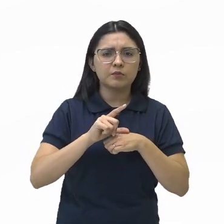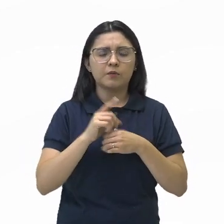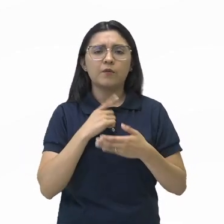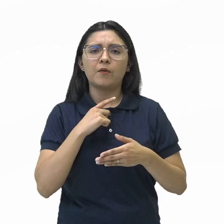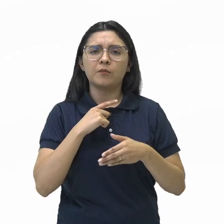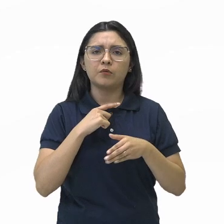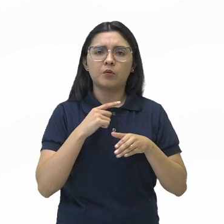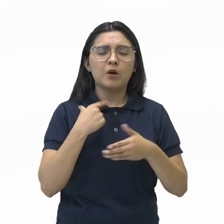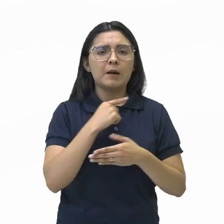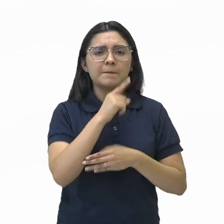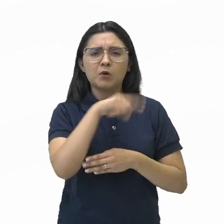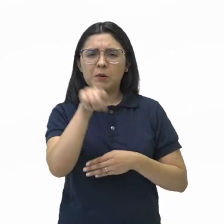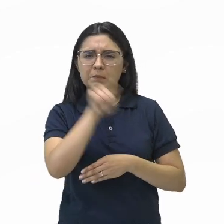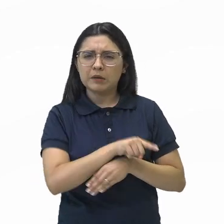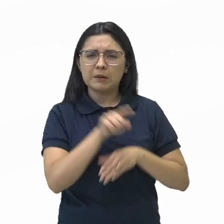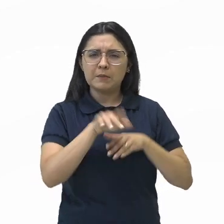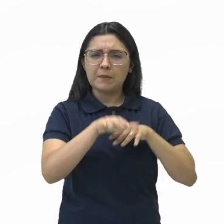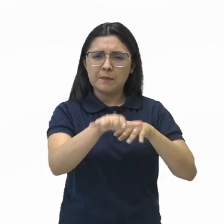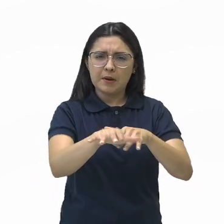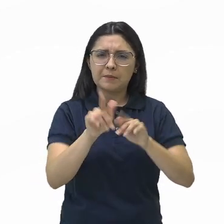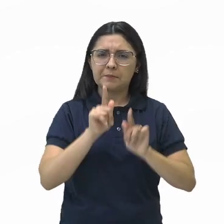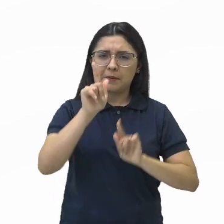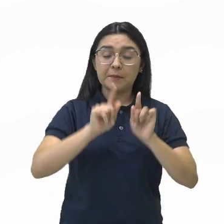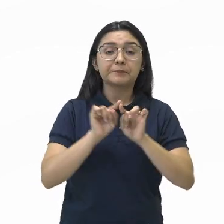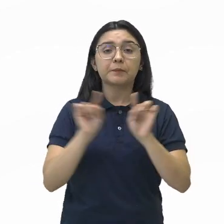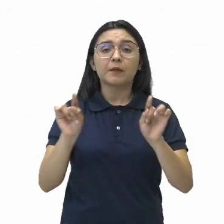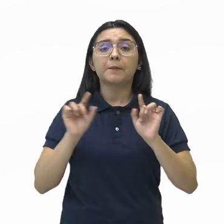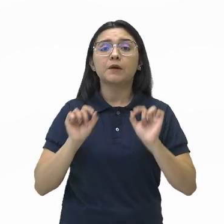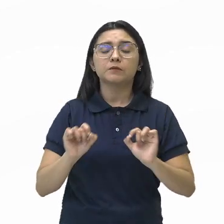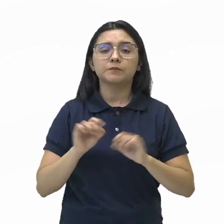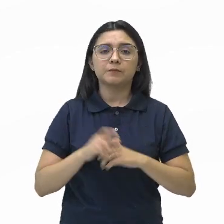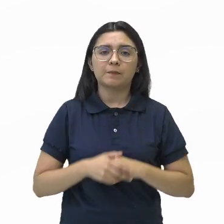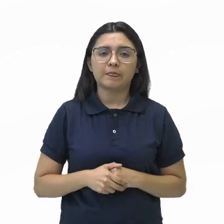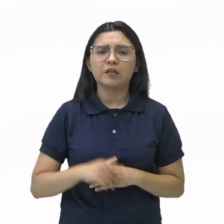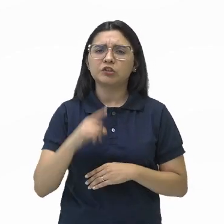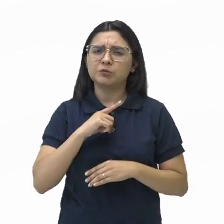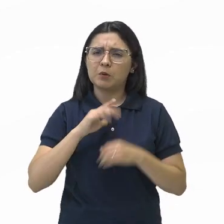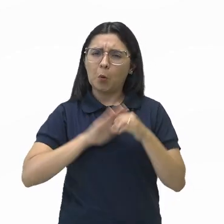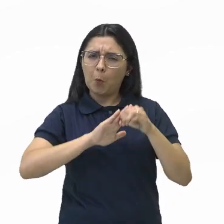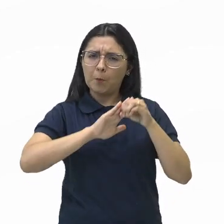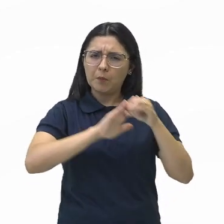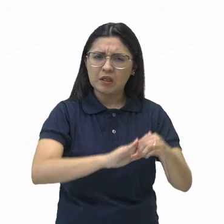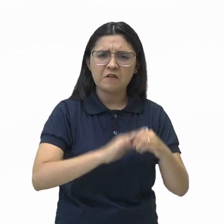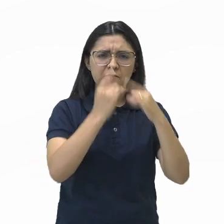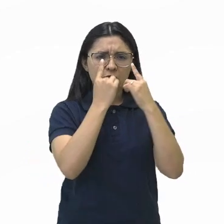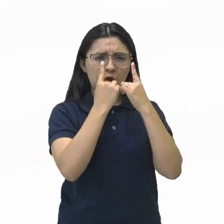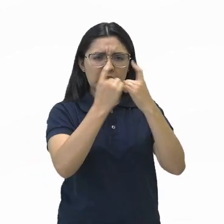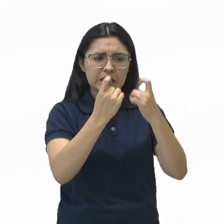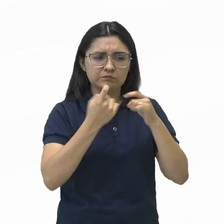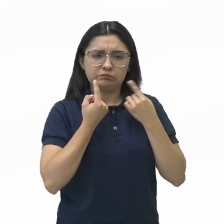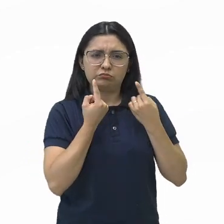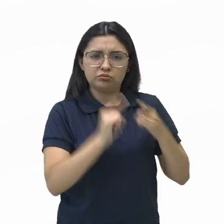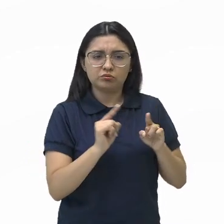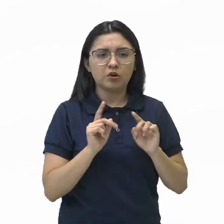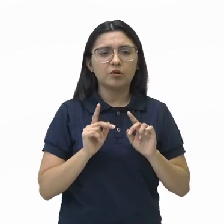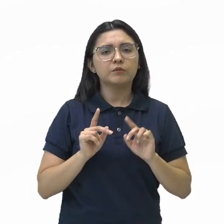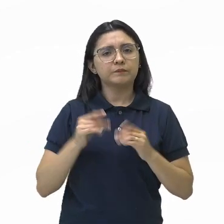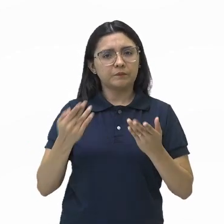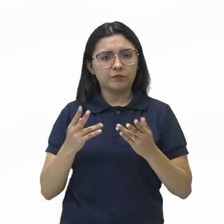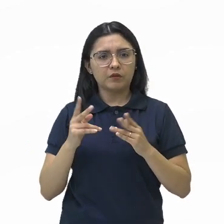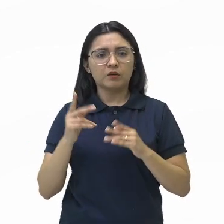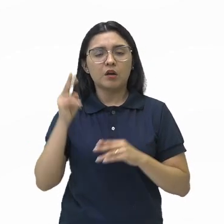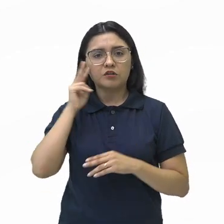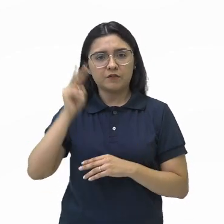Não interessa. Só que, pessoal, ainda assim, mesmo com repressão, mesmo com violência, como a gente vai ver na próxima tela,